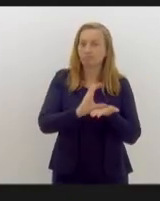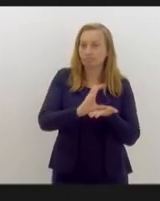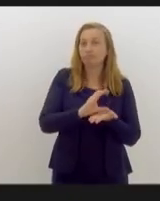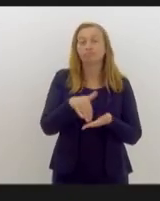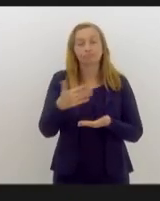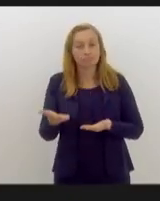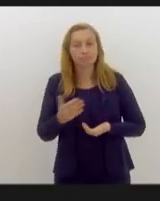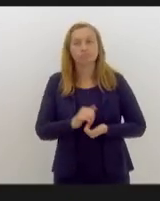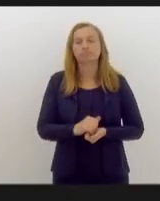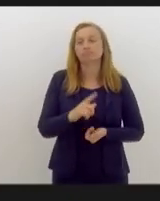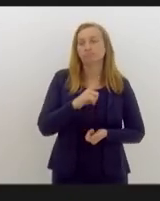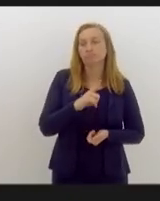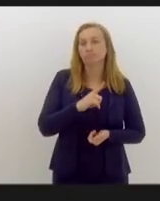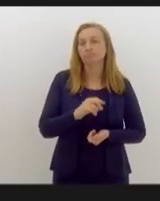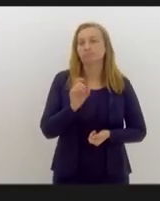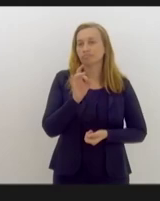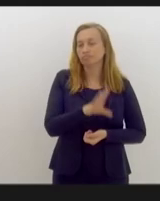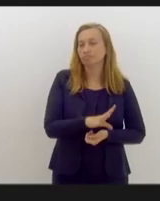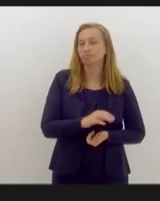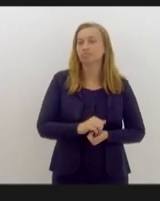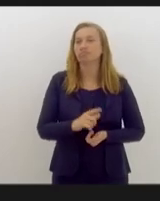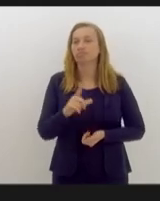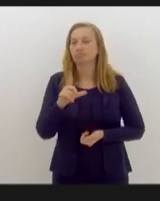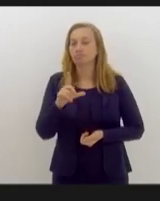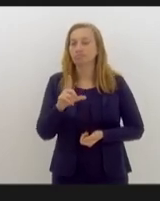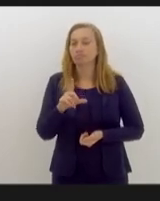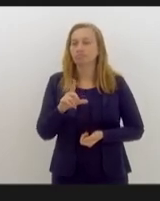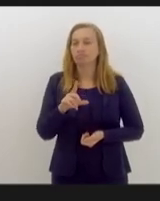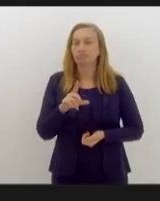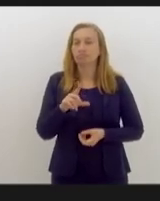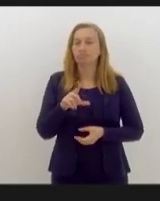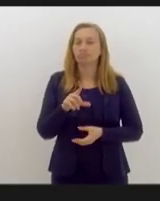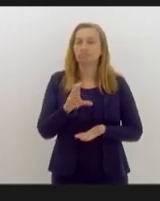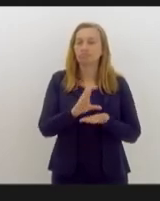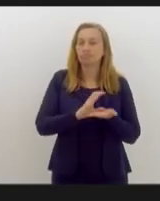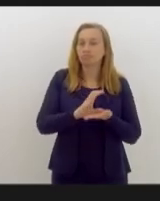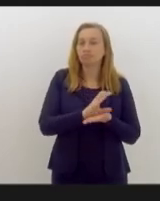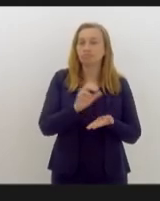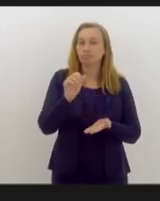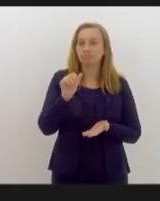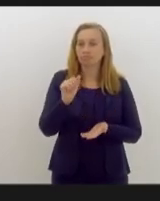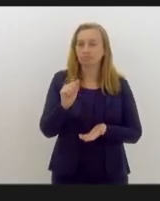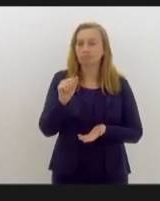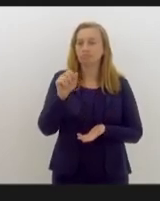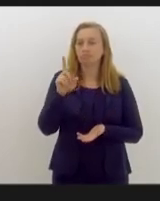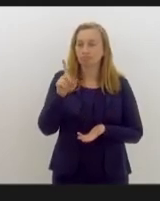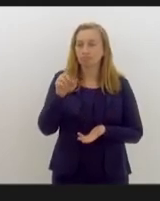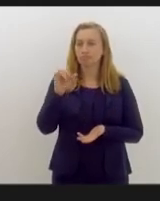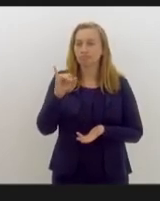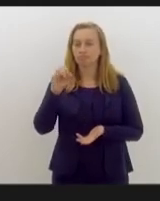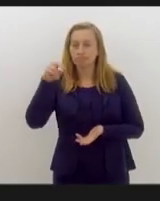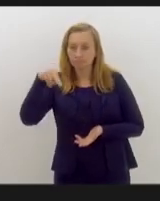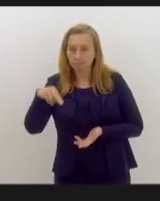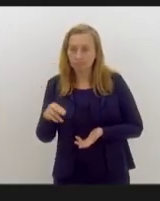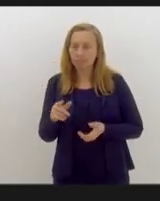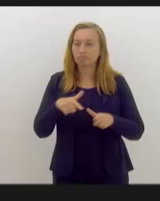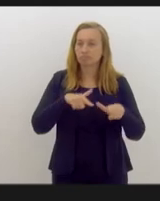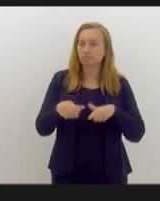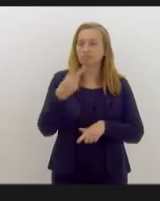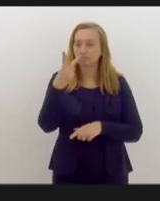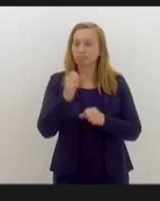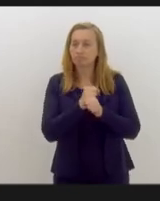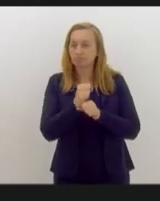Né, nós tivemos no último COED a eleição do conselheiro Arilson, né, com um mandato de 2 anos, como a lei